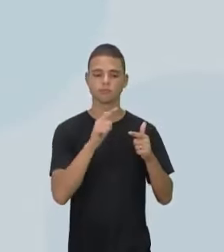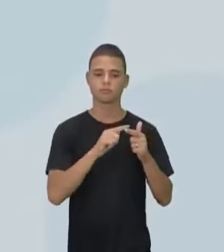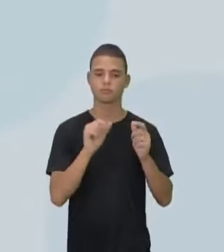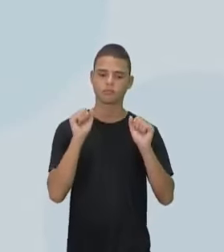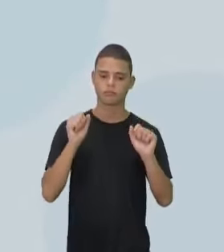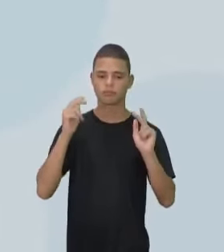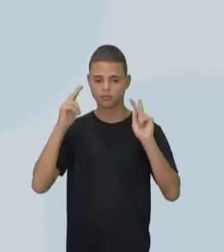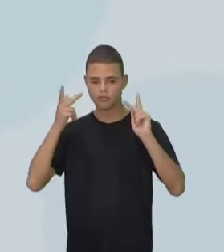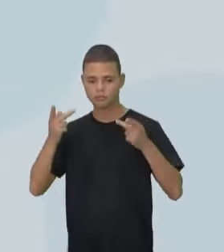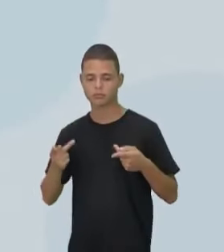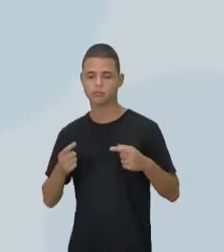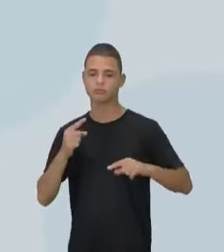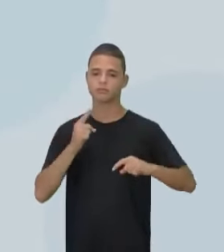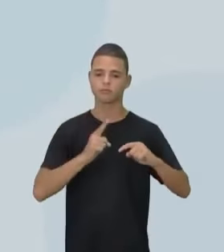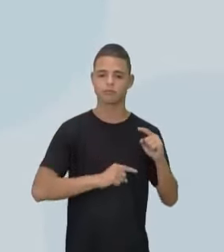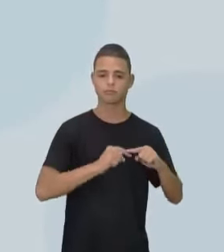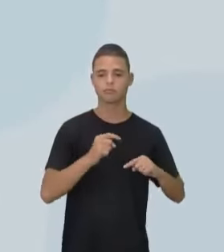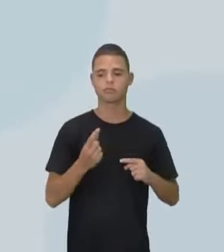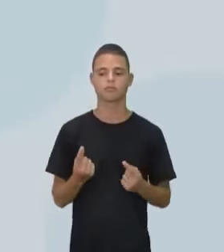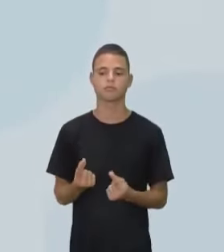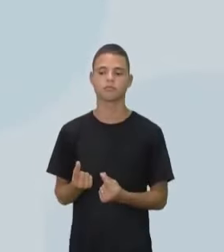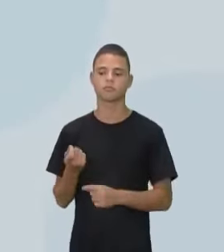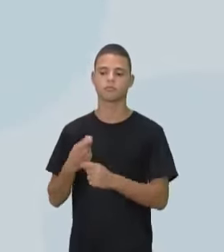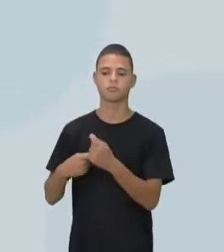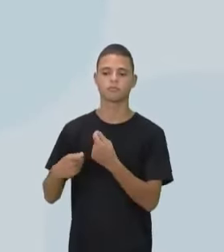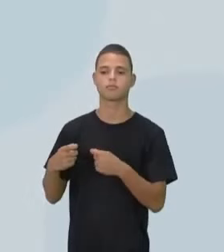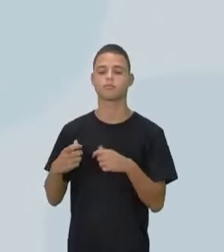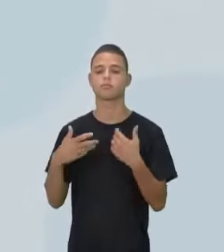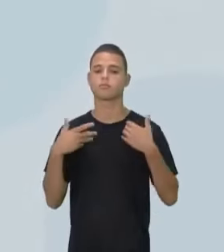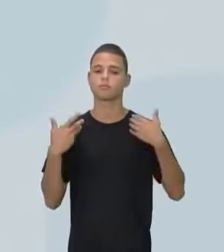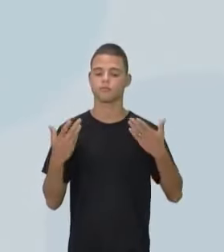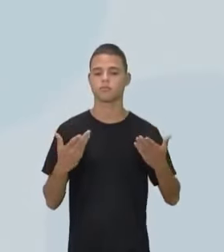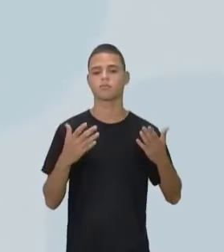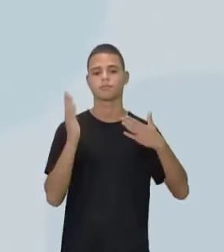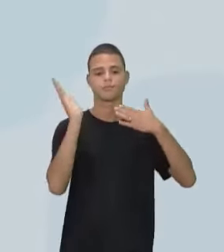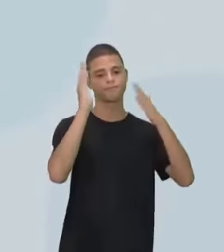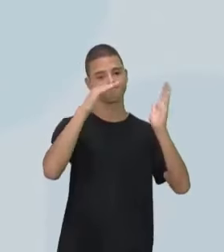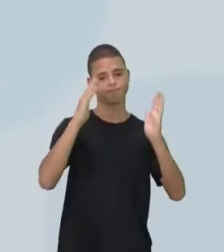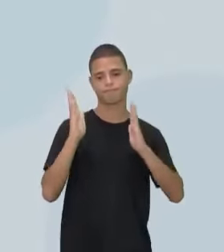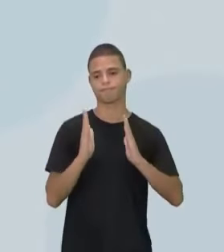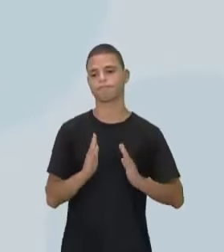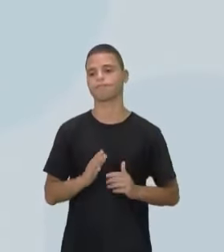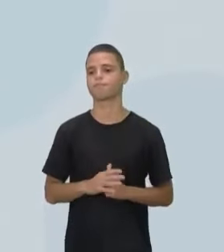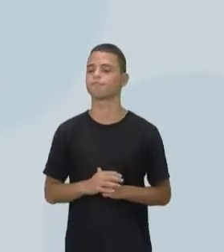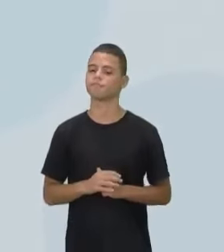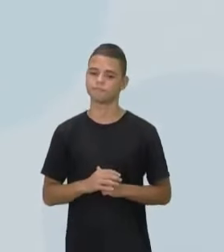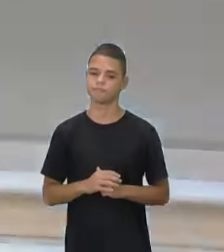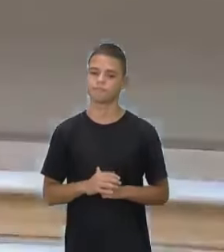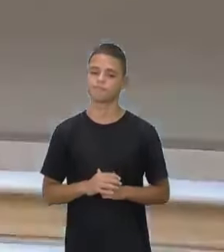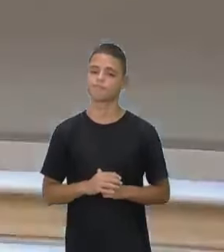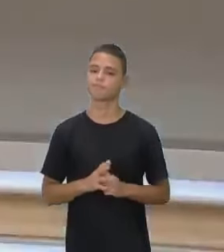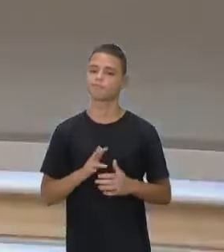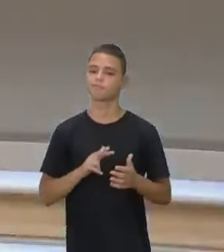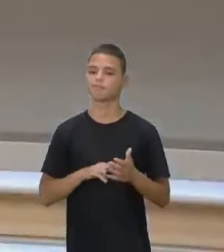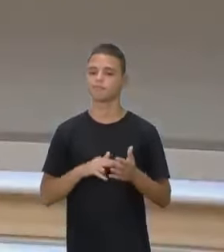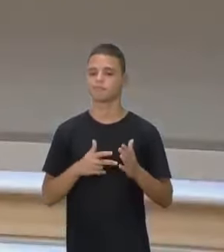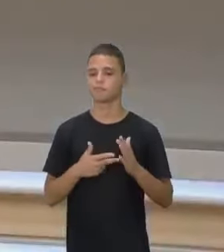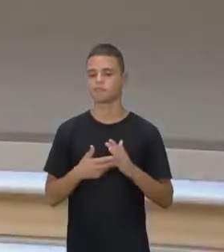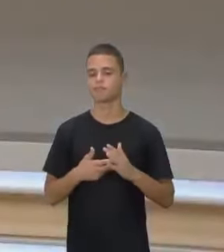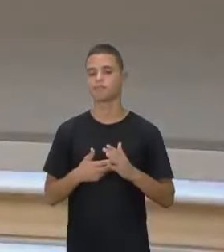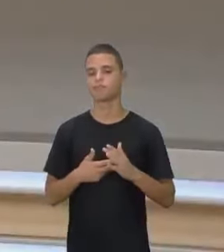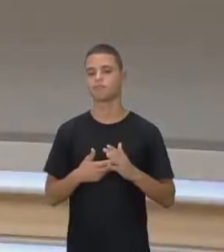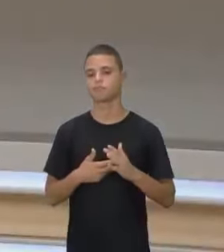humanos, materiais, econômicos ou ambientais. E para dizer que é desastre, essa situação